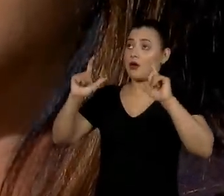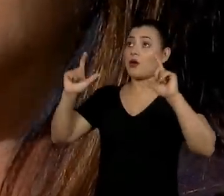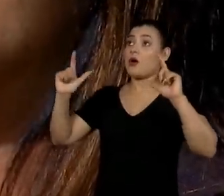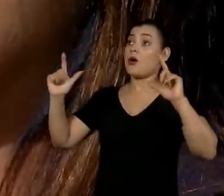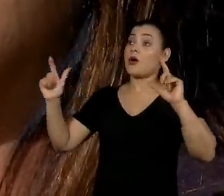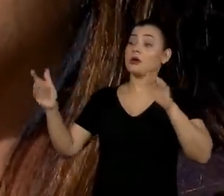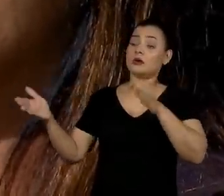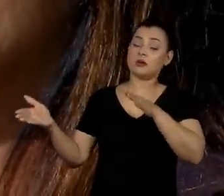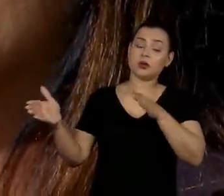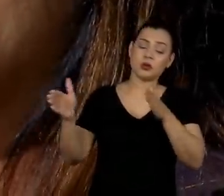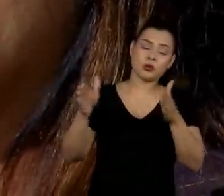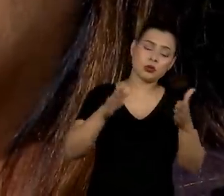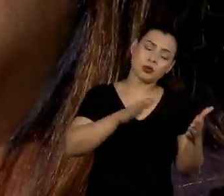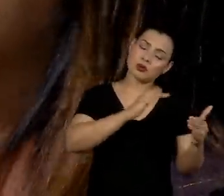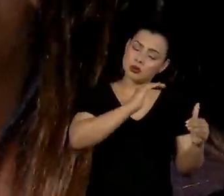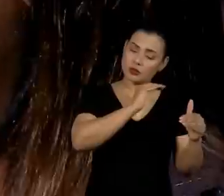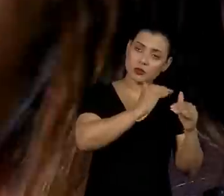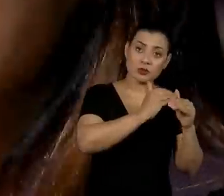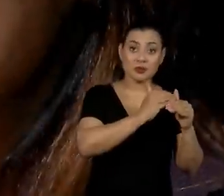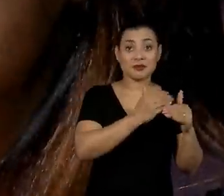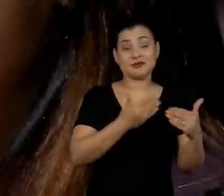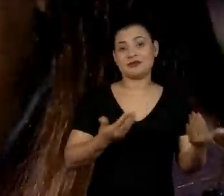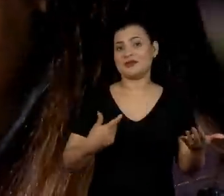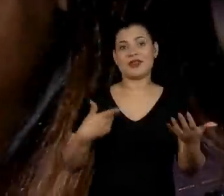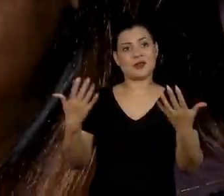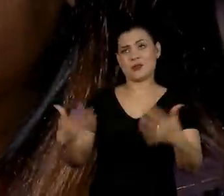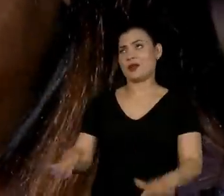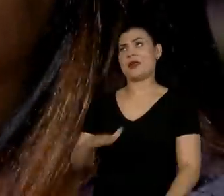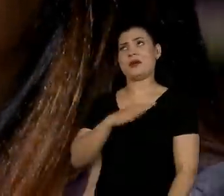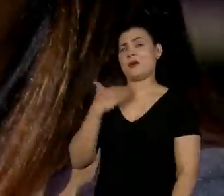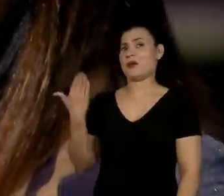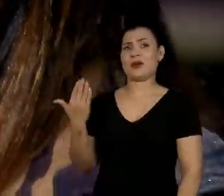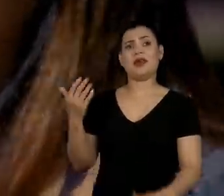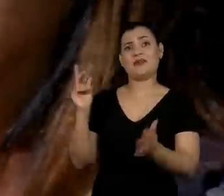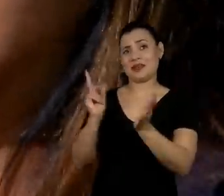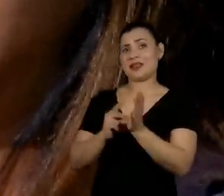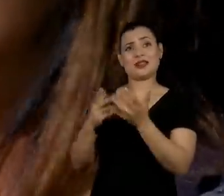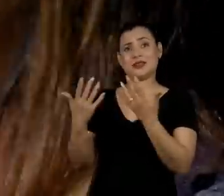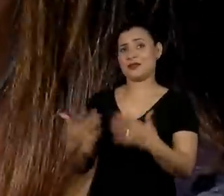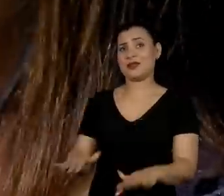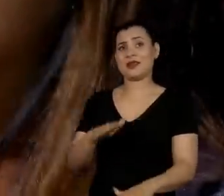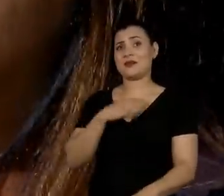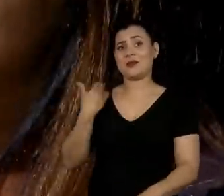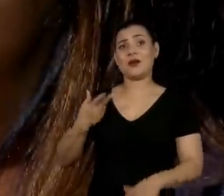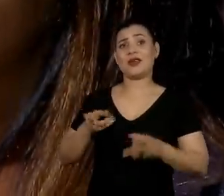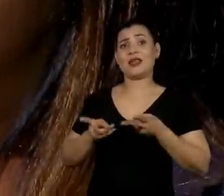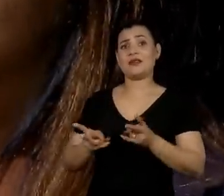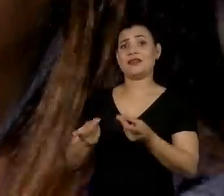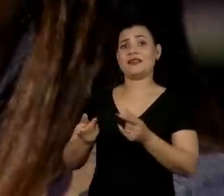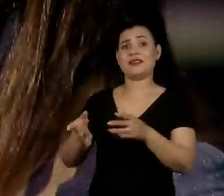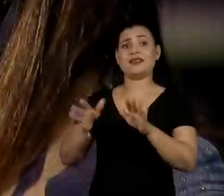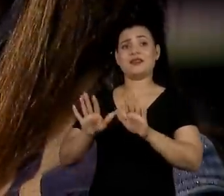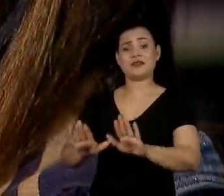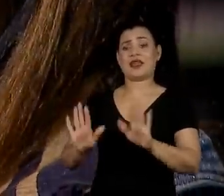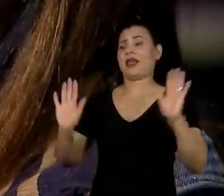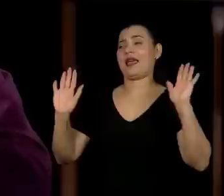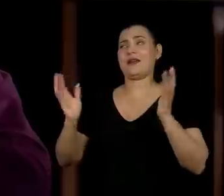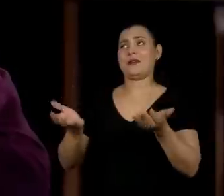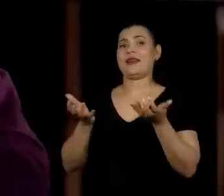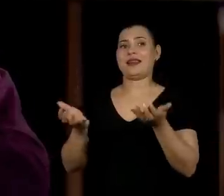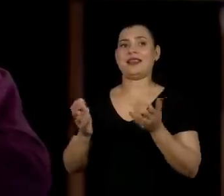a hora que a gente vai dormir eu nem queria morrer na verdade queria ficar por aqui mesmo